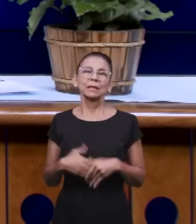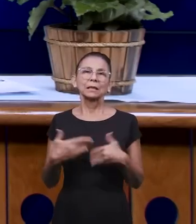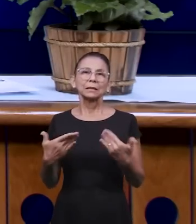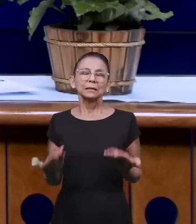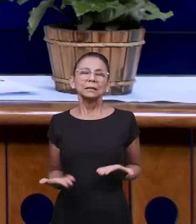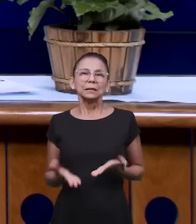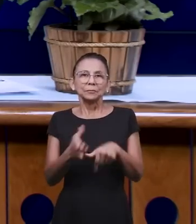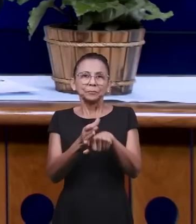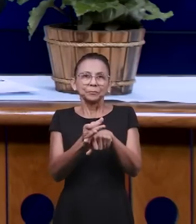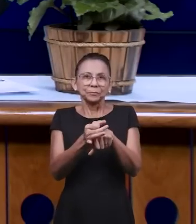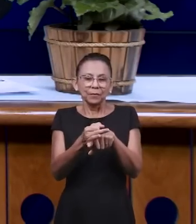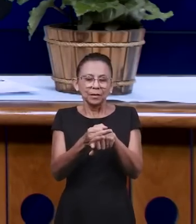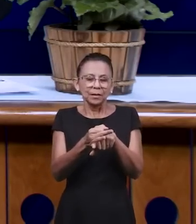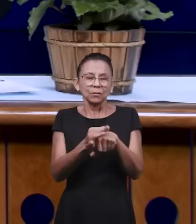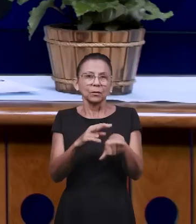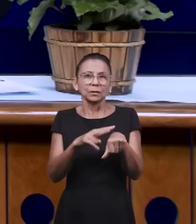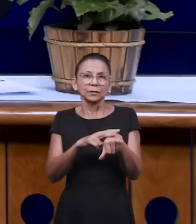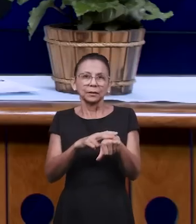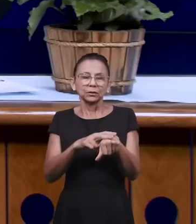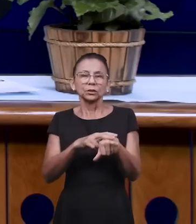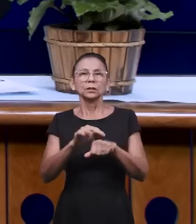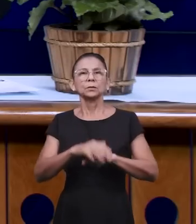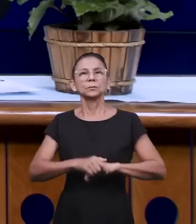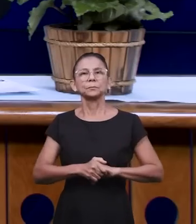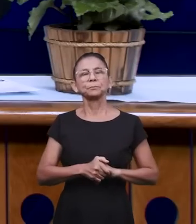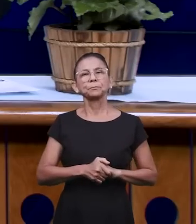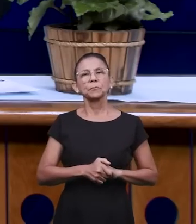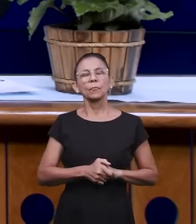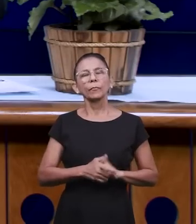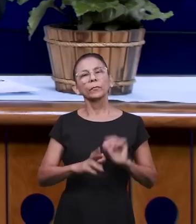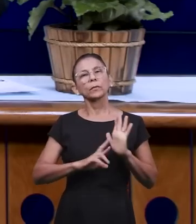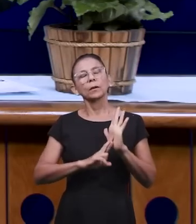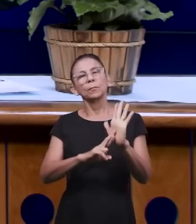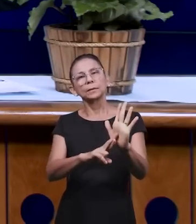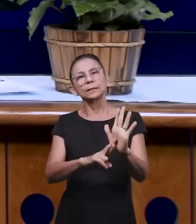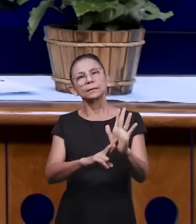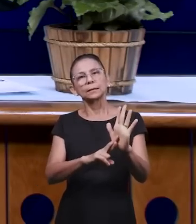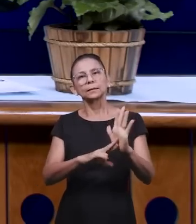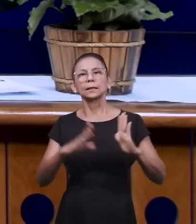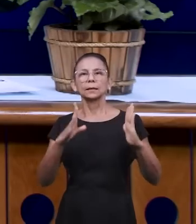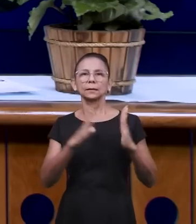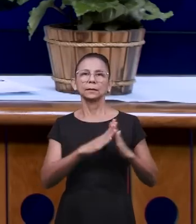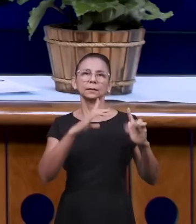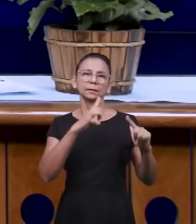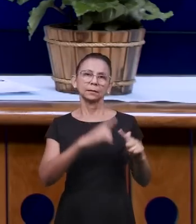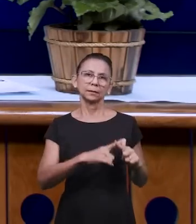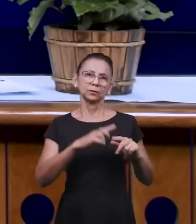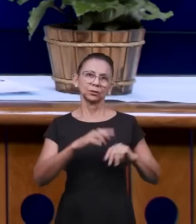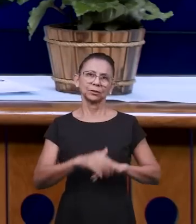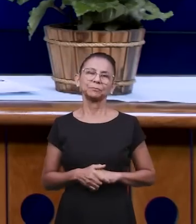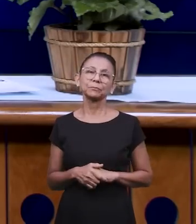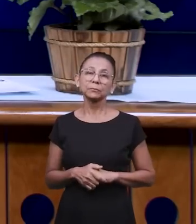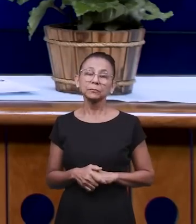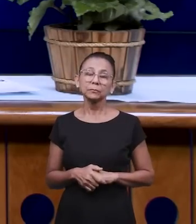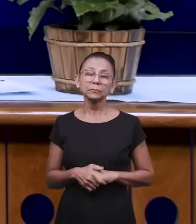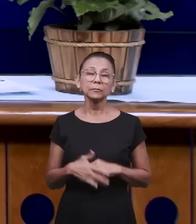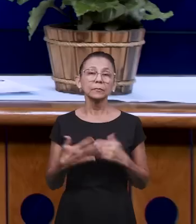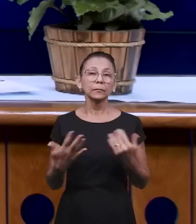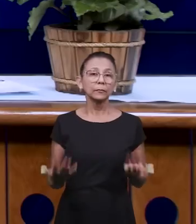outras gentes que não são Israel. Israel não ia aceitar, não aceitou Jesus como o